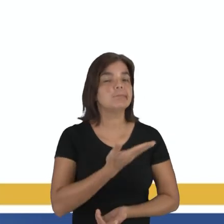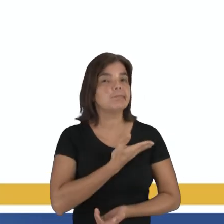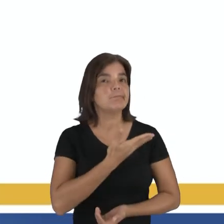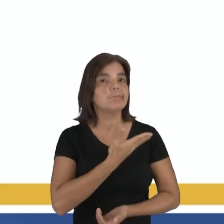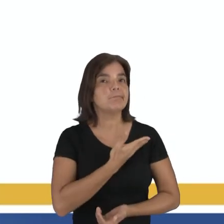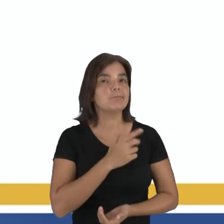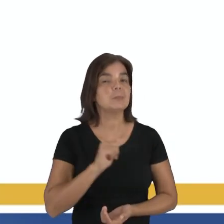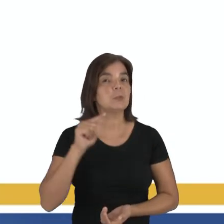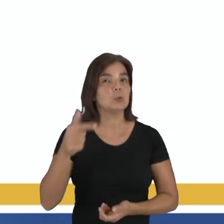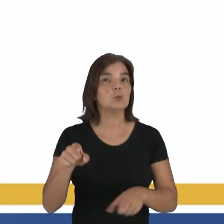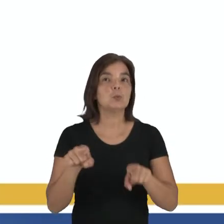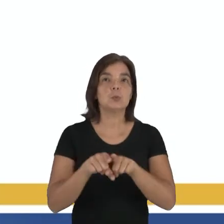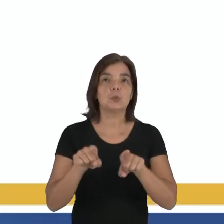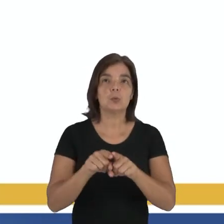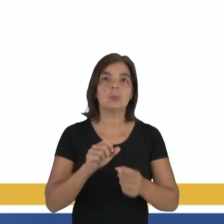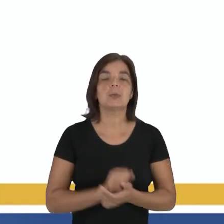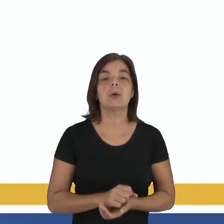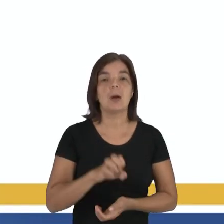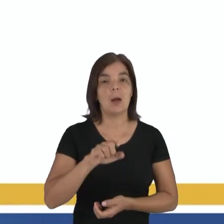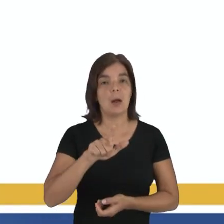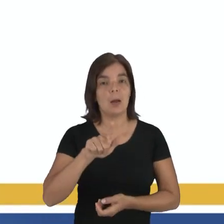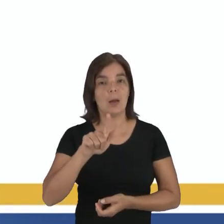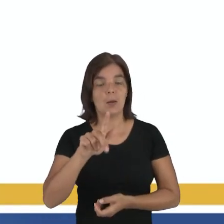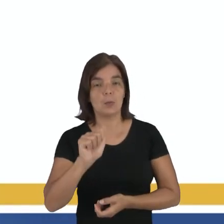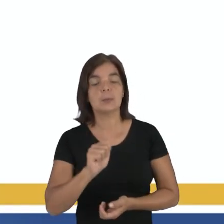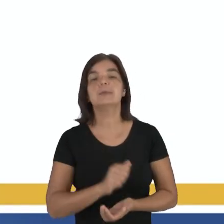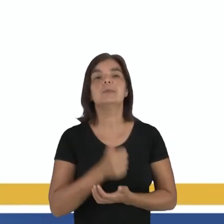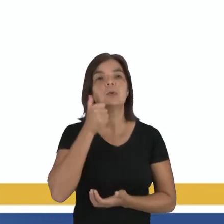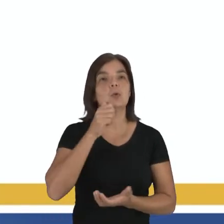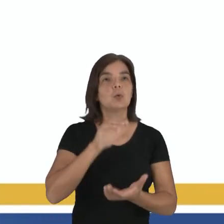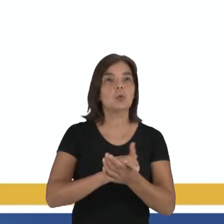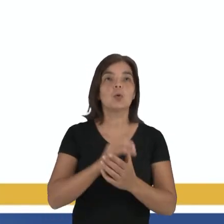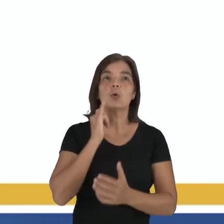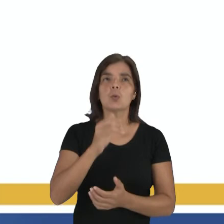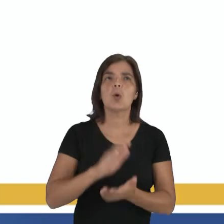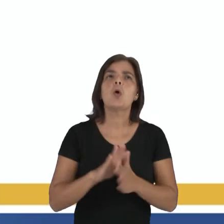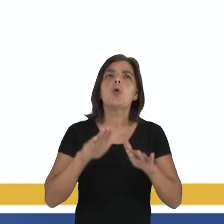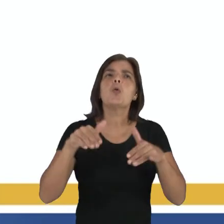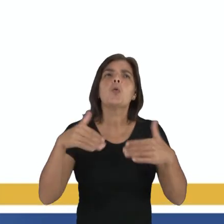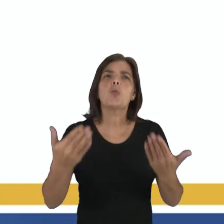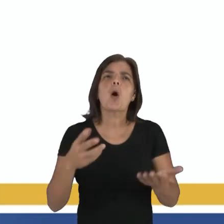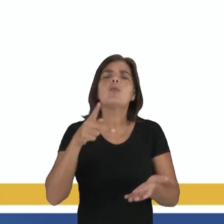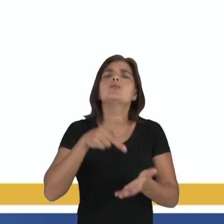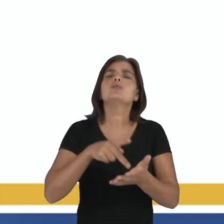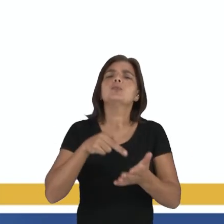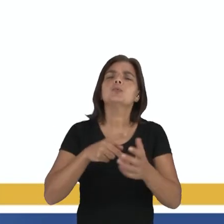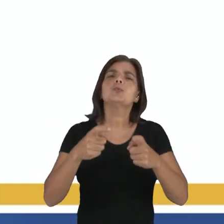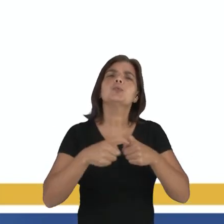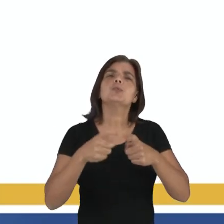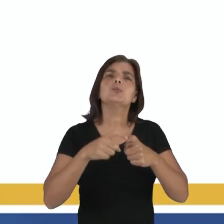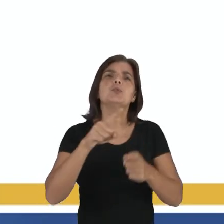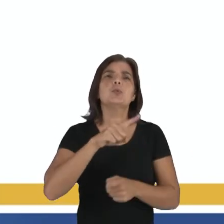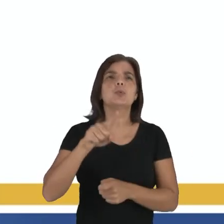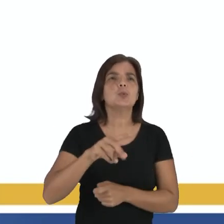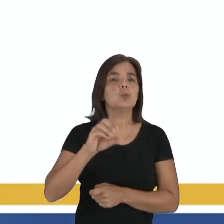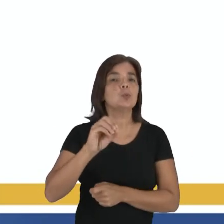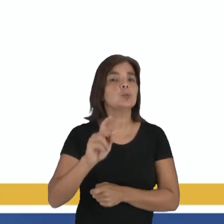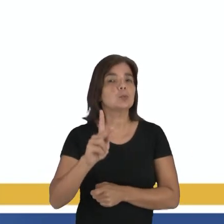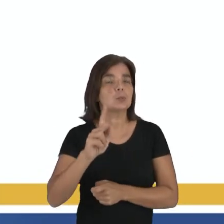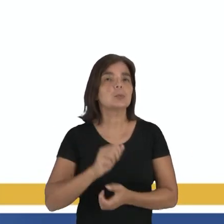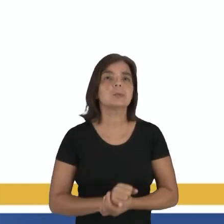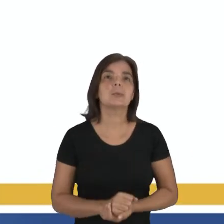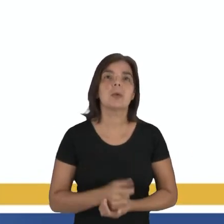amigo. No outro quadrinho temos a Helga, sua esposa. O Agar diz, qual é o veredito, doutor Zuki? O doutor